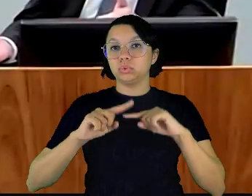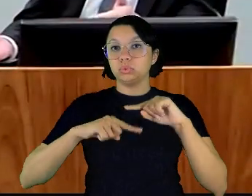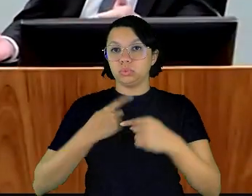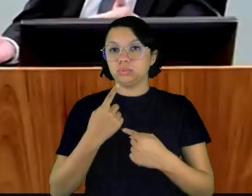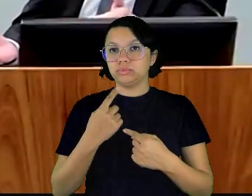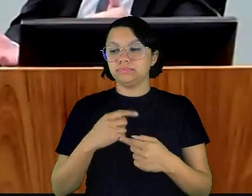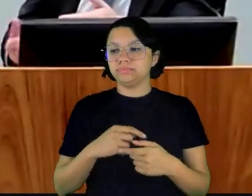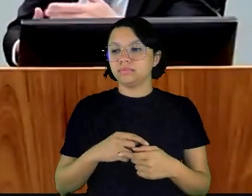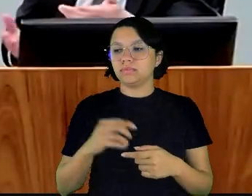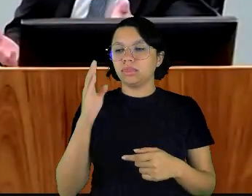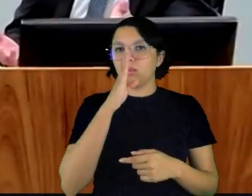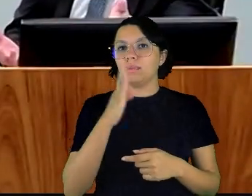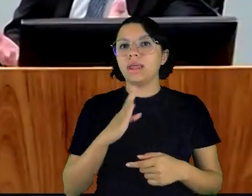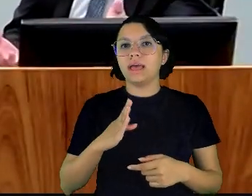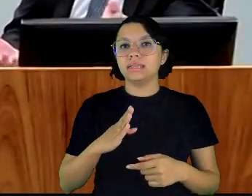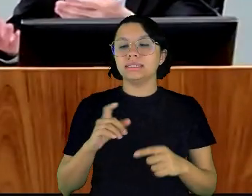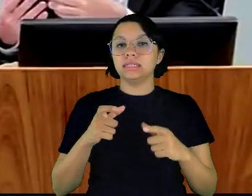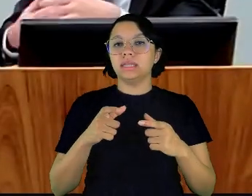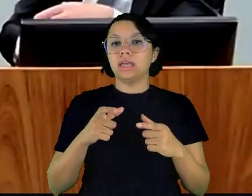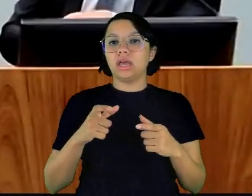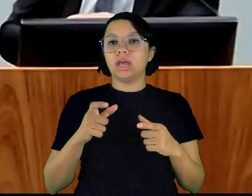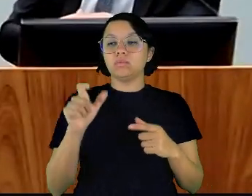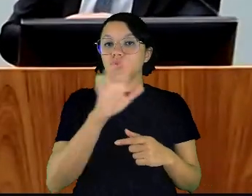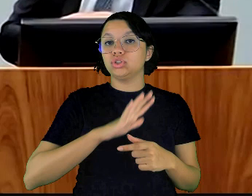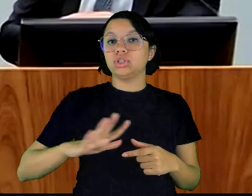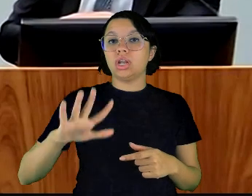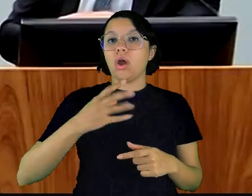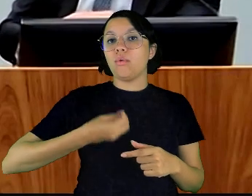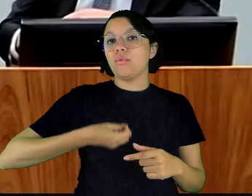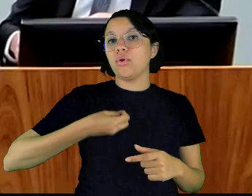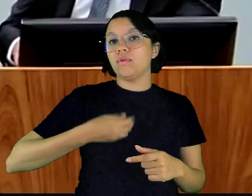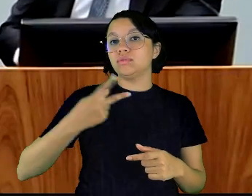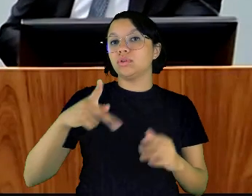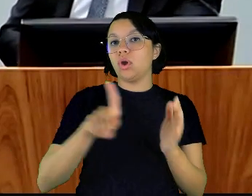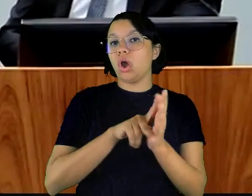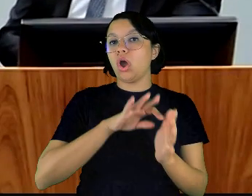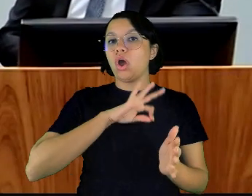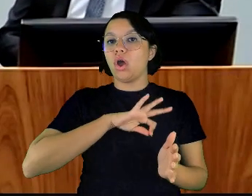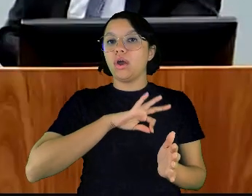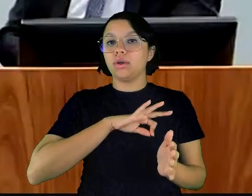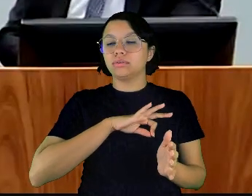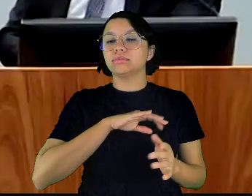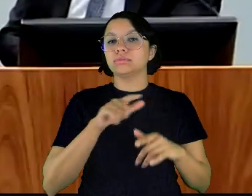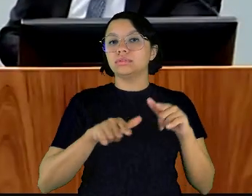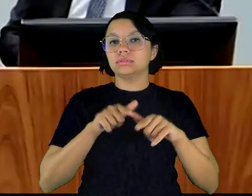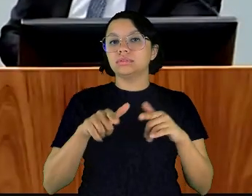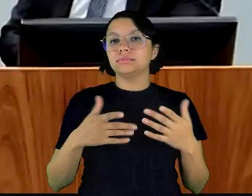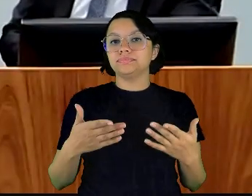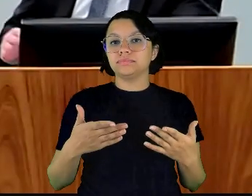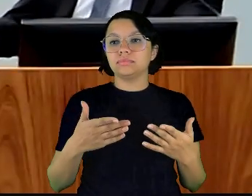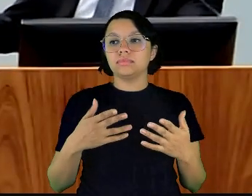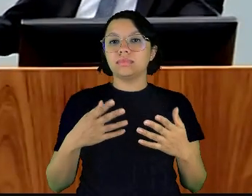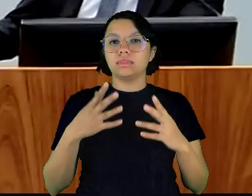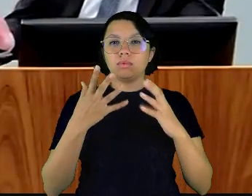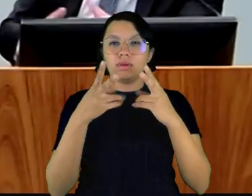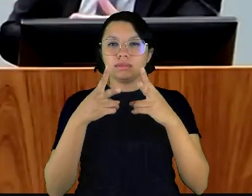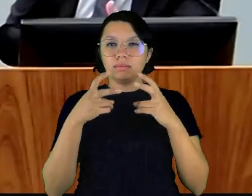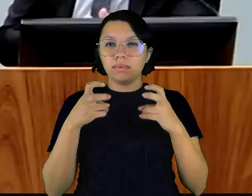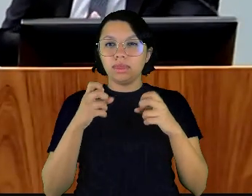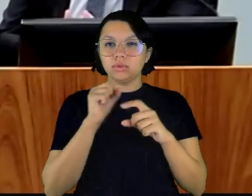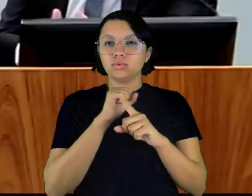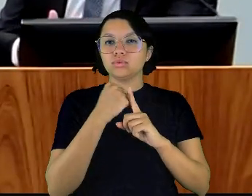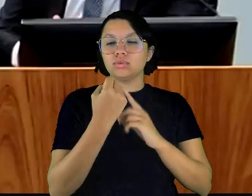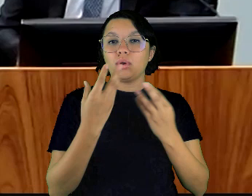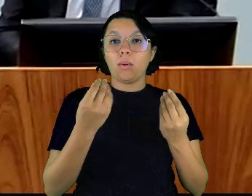brasileiro, em geral, vive do seu trabalho. Então, daí o aspecto social muito importante na parte